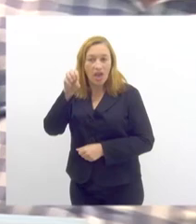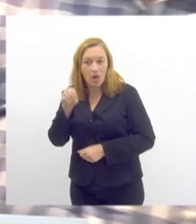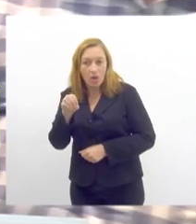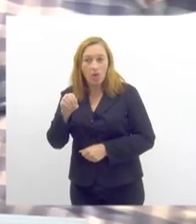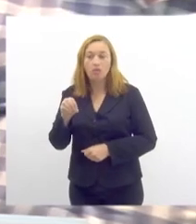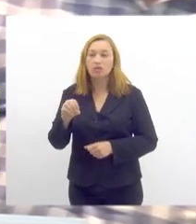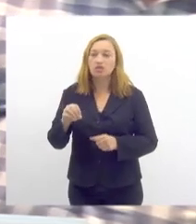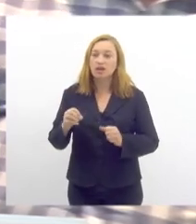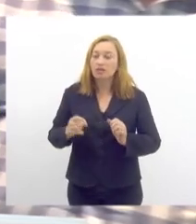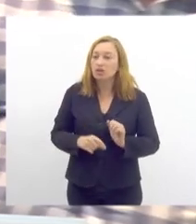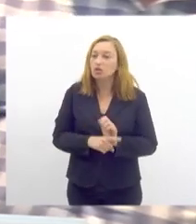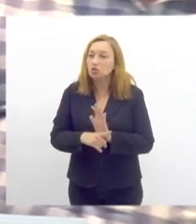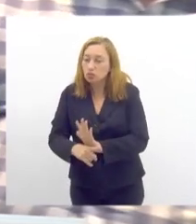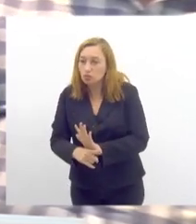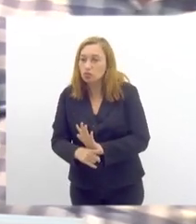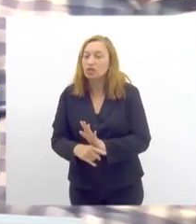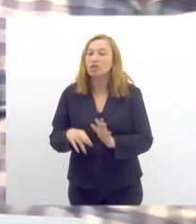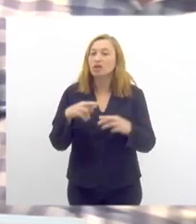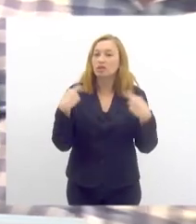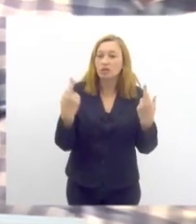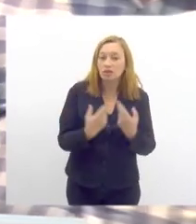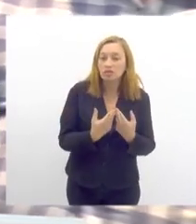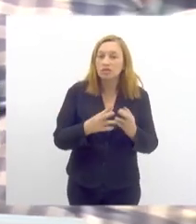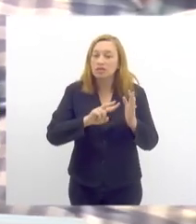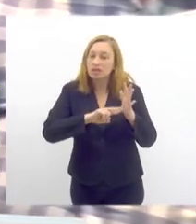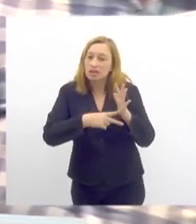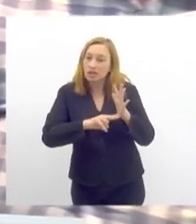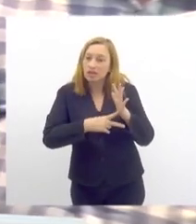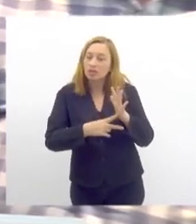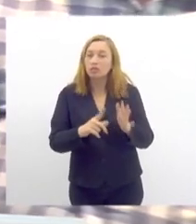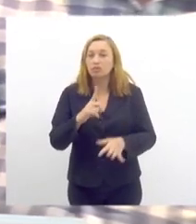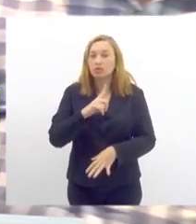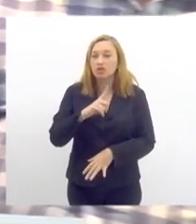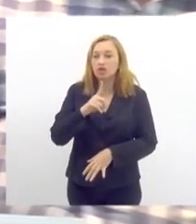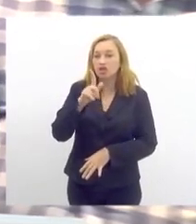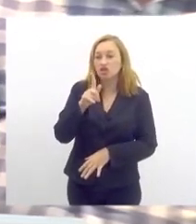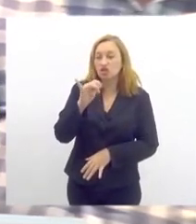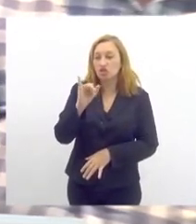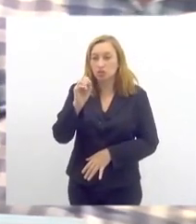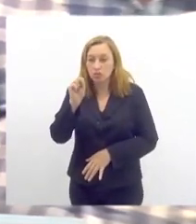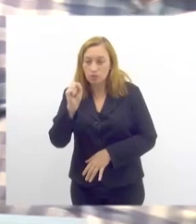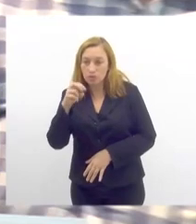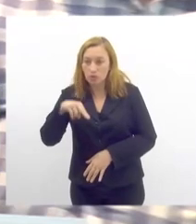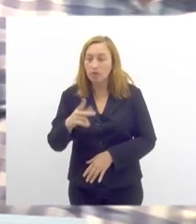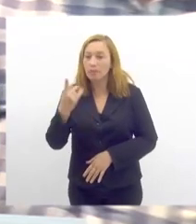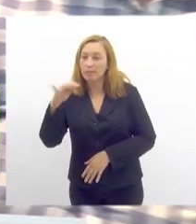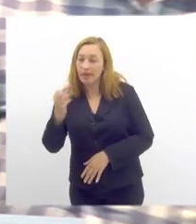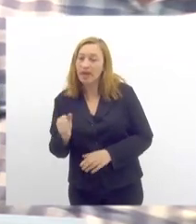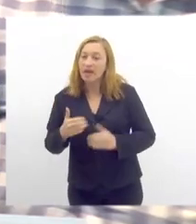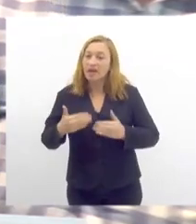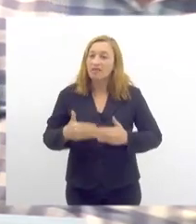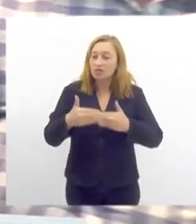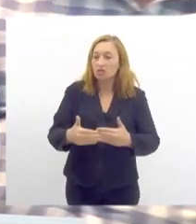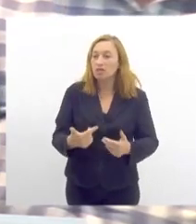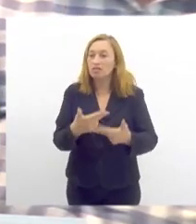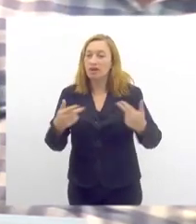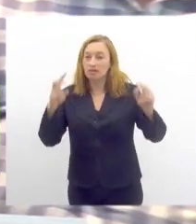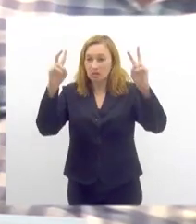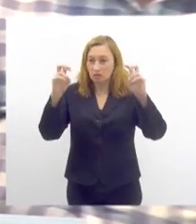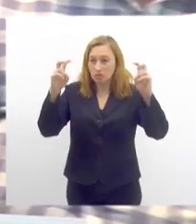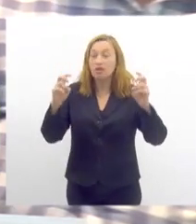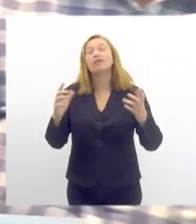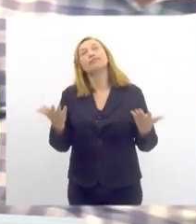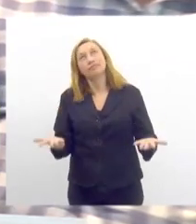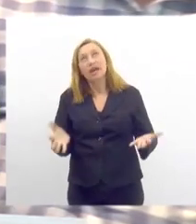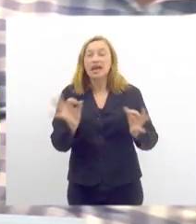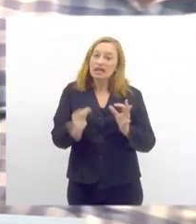das reuniões com o sindicato, na época quando era o Gilson e a Penha, e a gente avançou em vários cenários. É óbvio que muitas coisas precisam